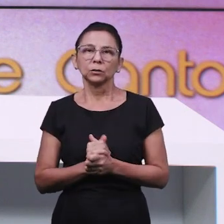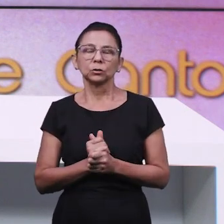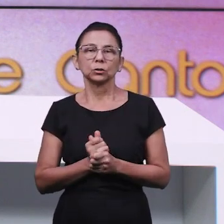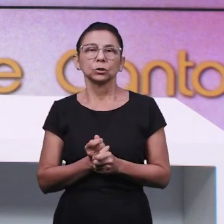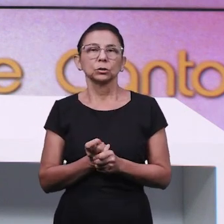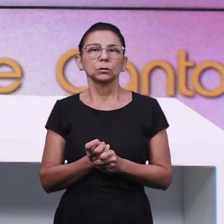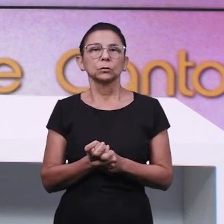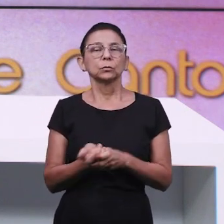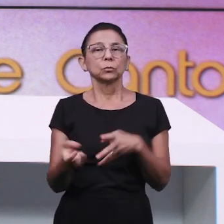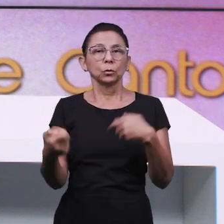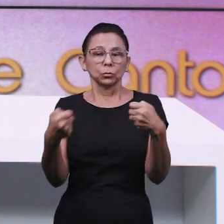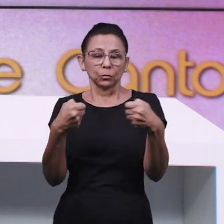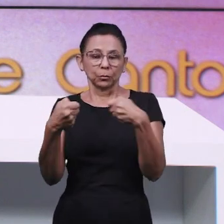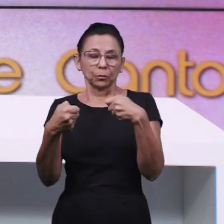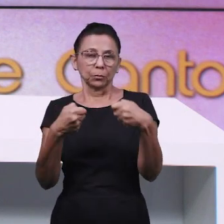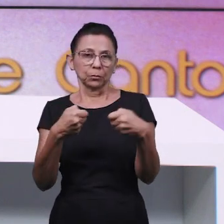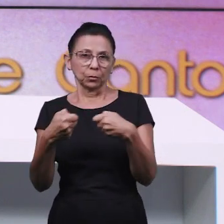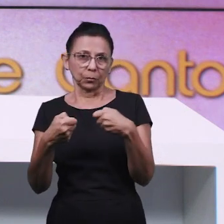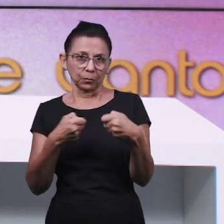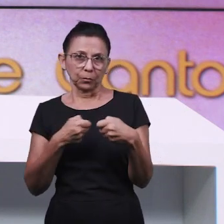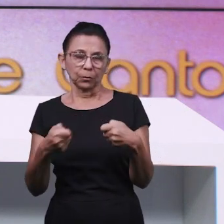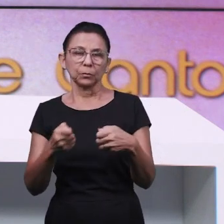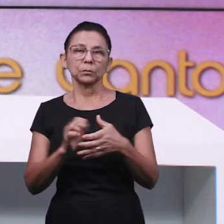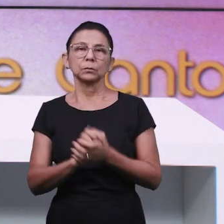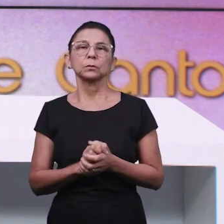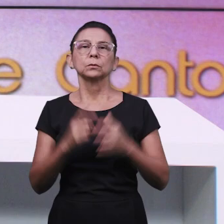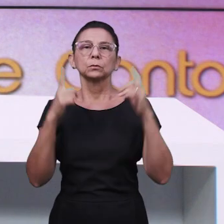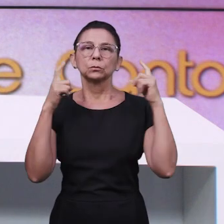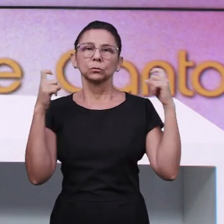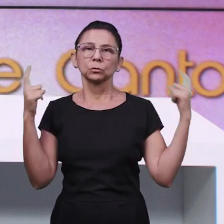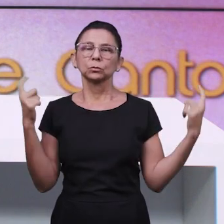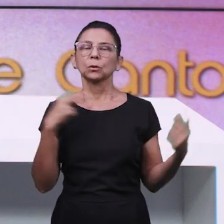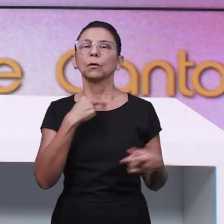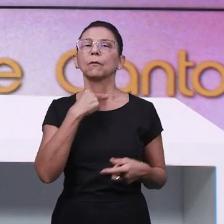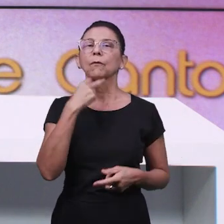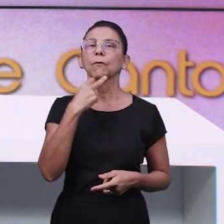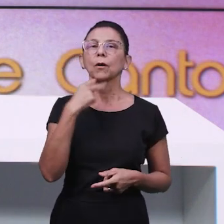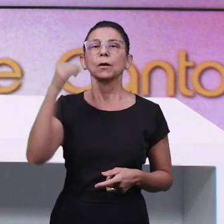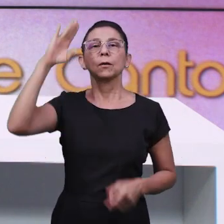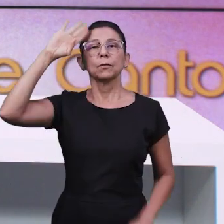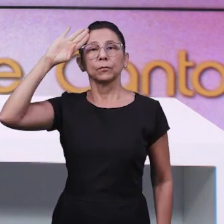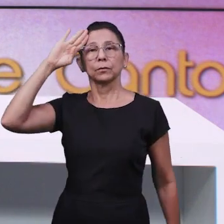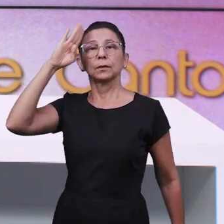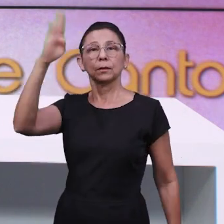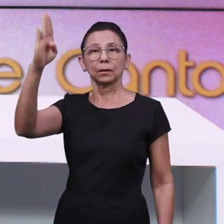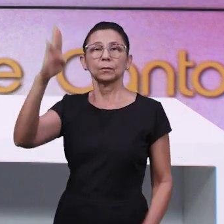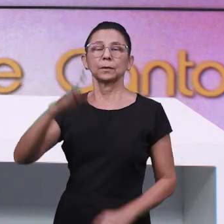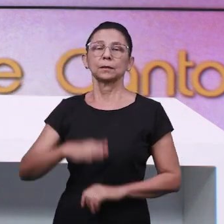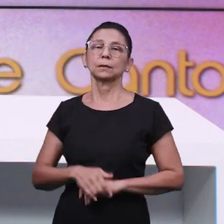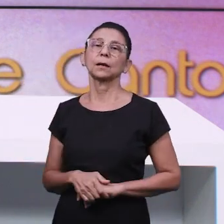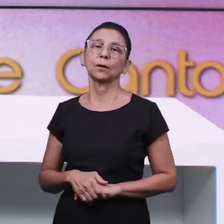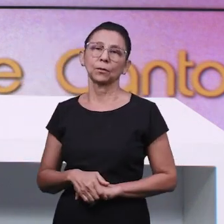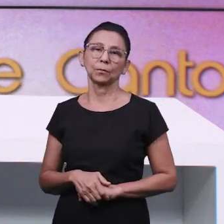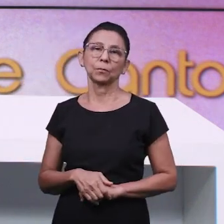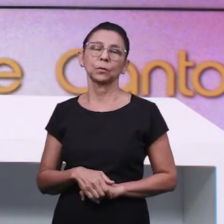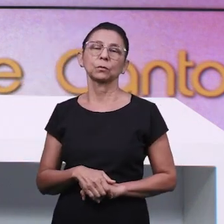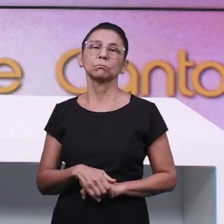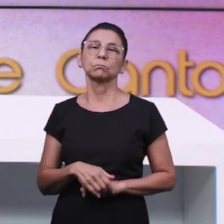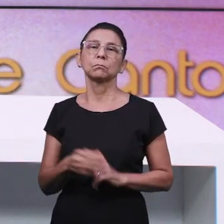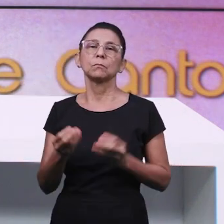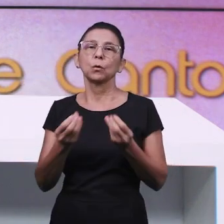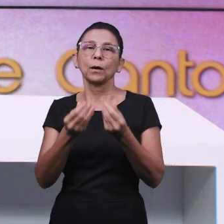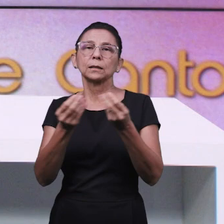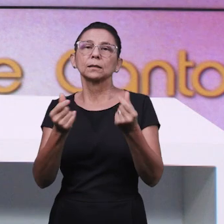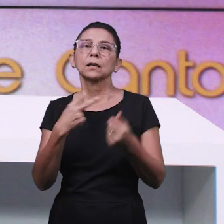o aparelho vocal, de todo o aparelho fonador, é fundamental para que eu conquiste ressonância da